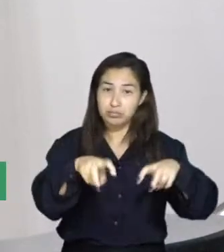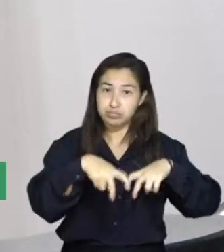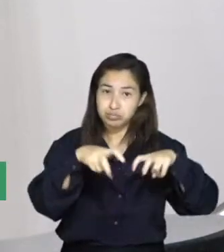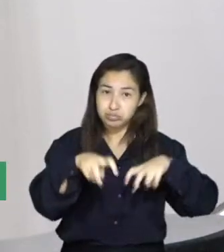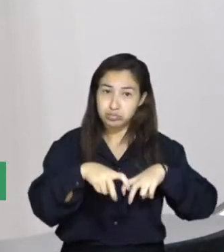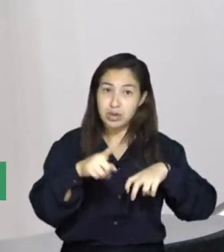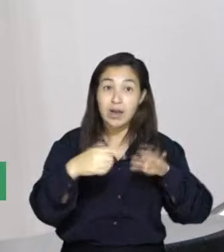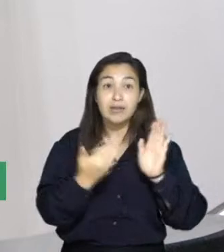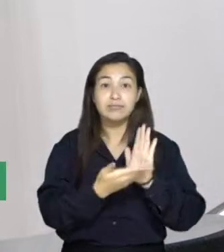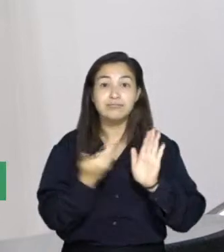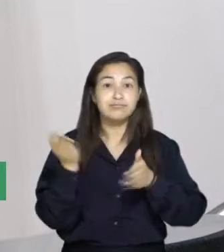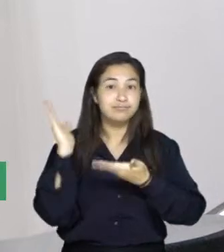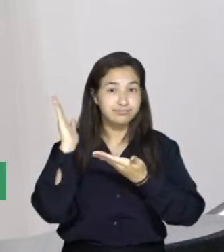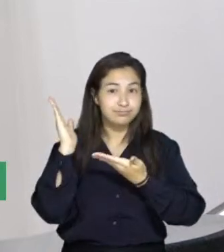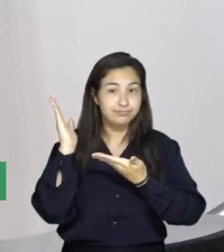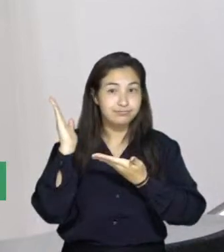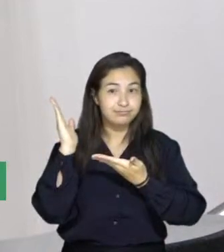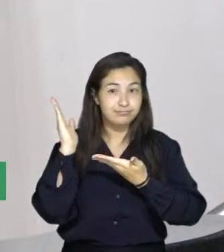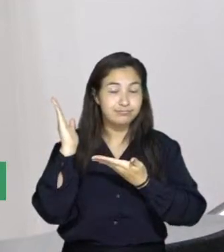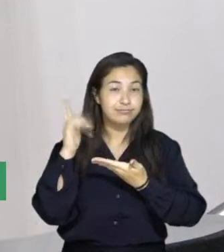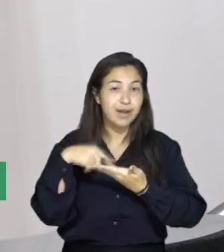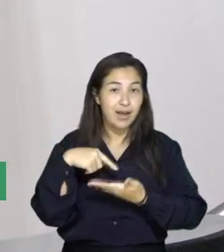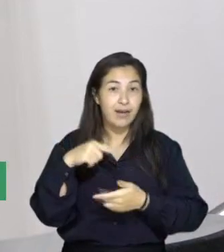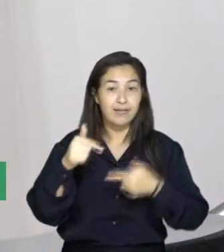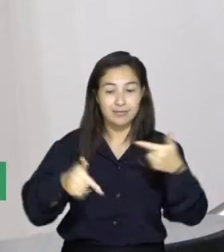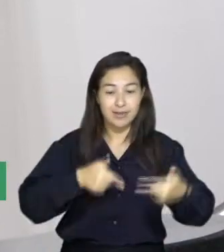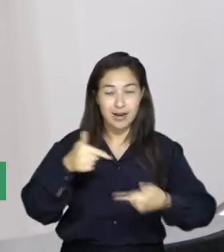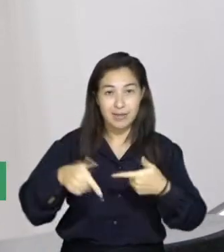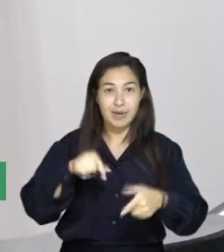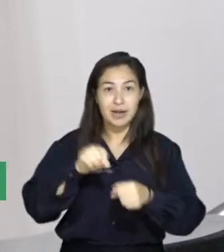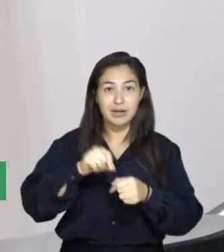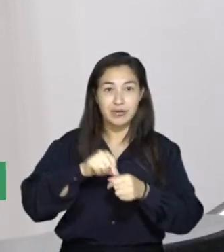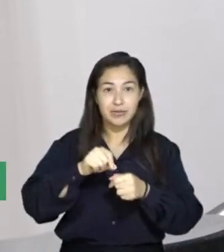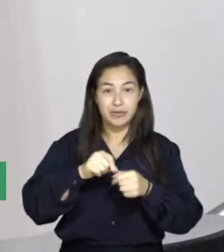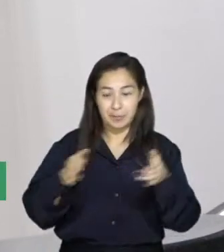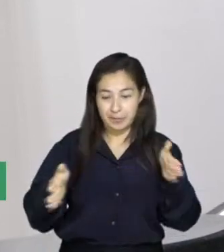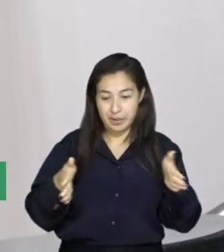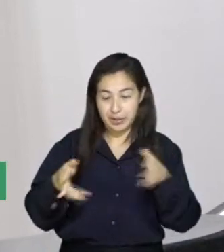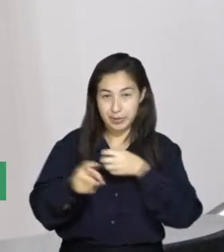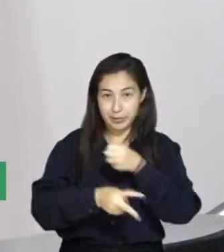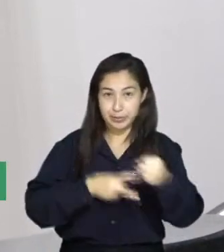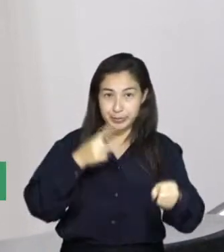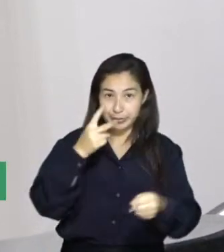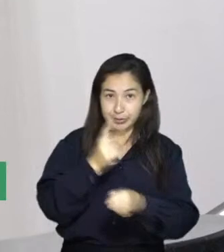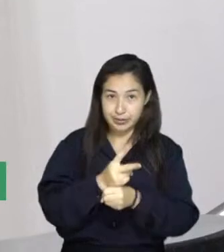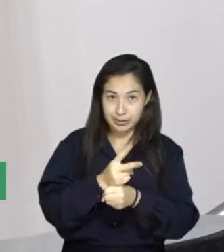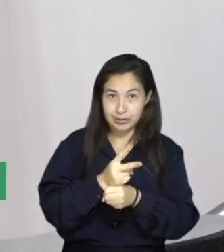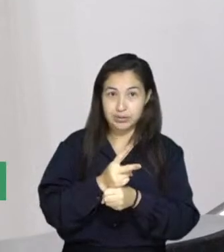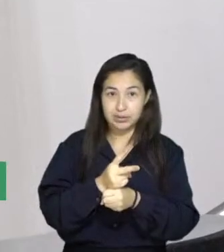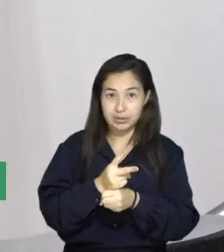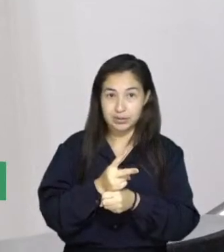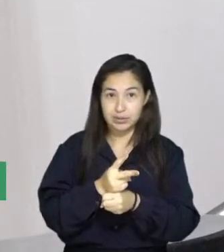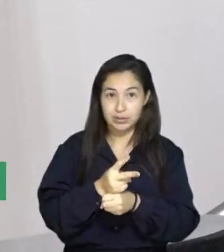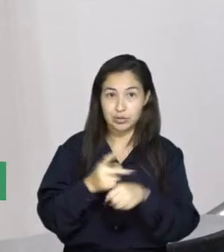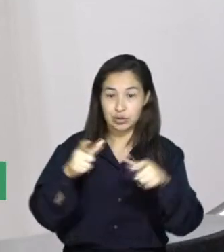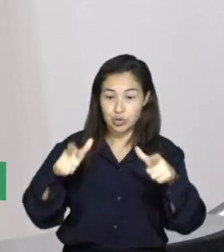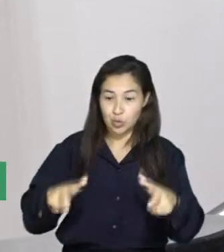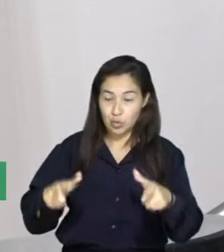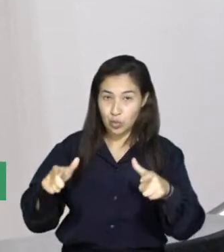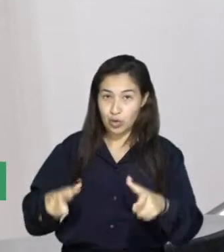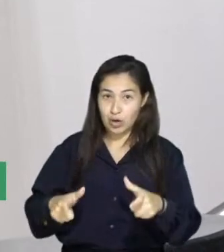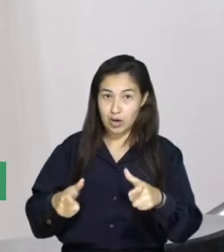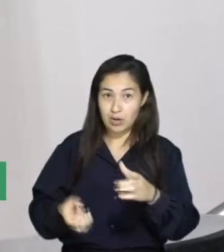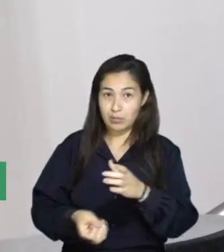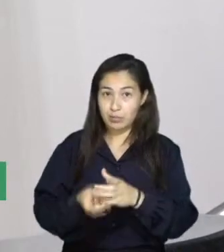resultado de um grande trabalho feito nos dois anos da pandemia com os quintais produtivos. Todos os